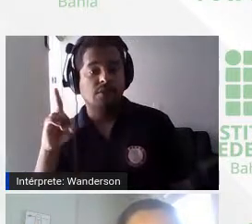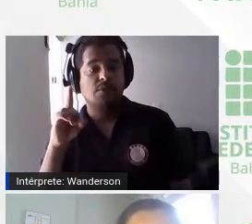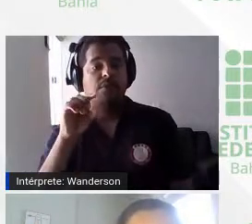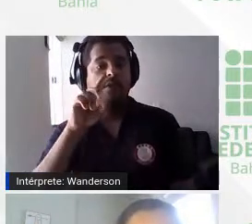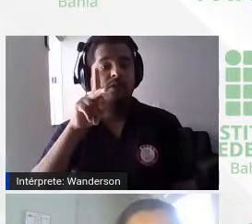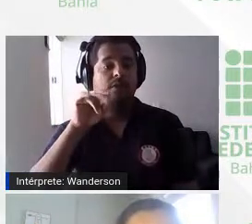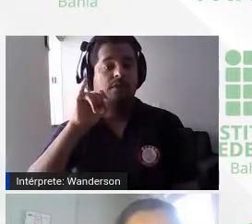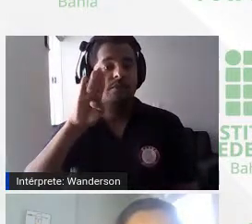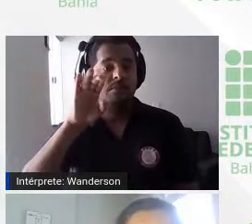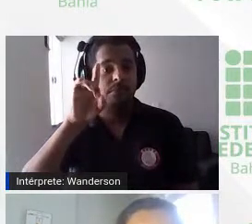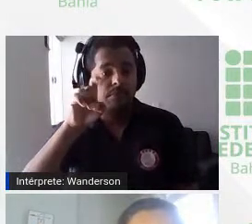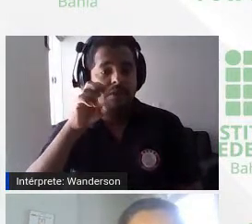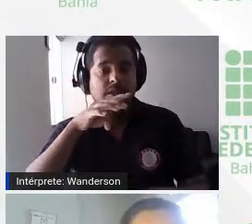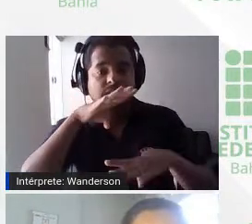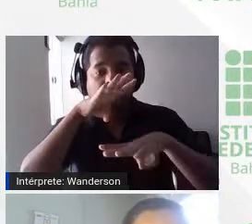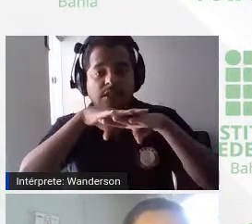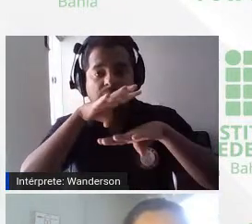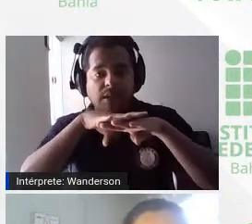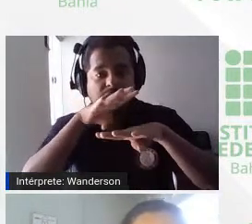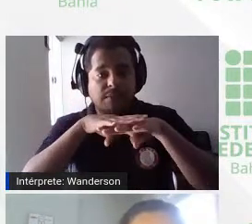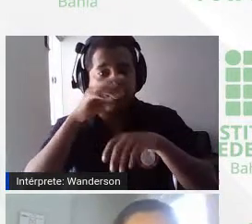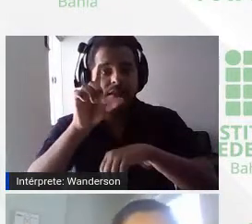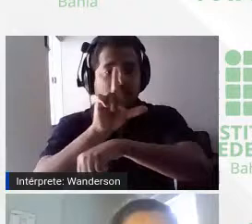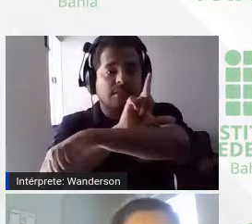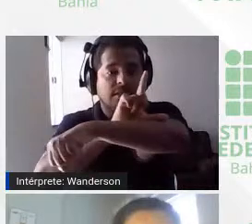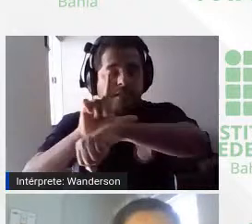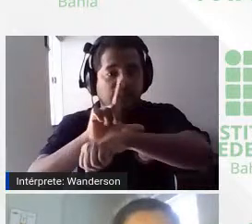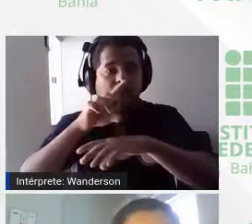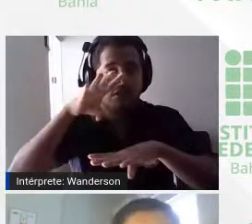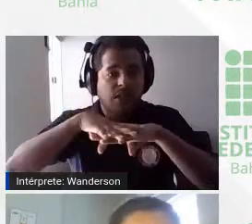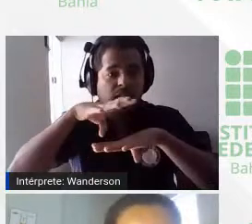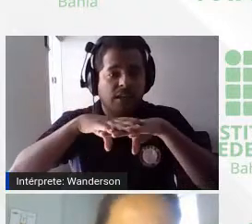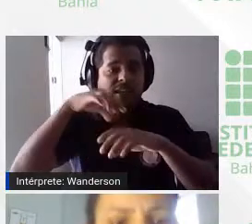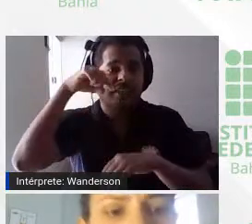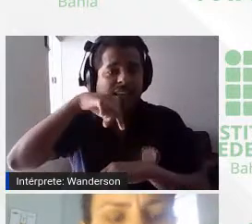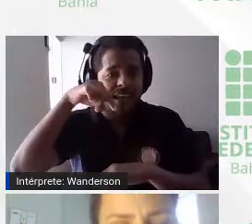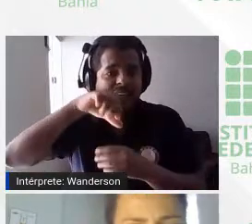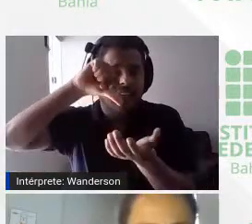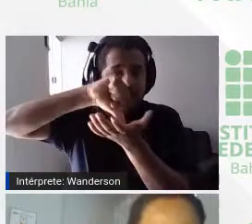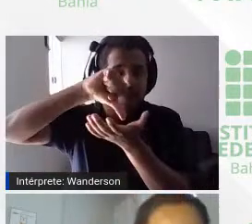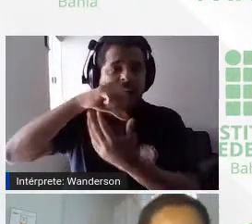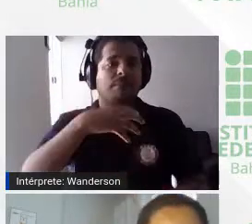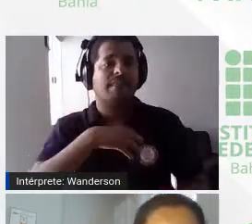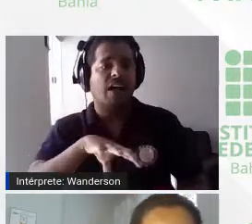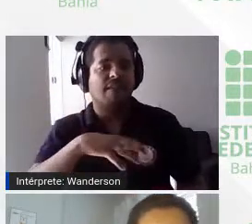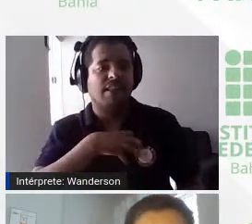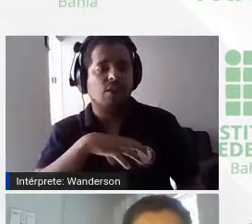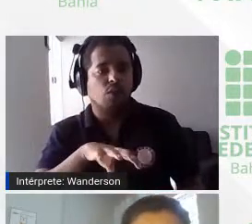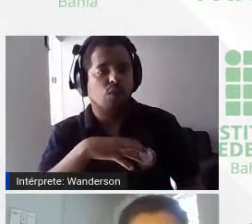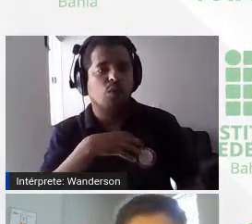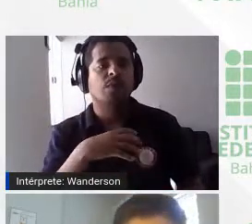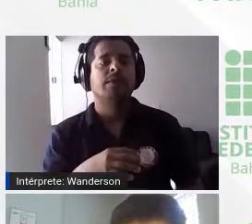da nossa licenciatura em matemática aqui do campus Salvador.